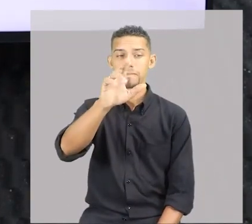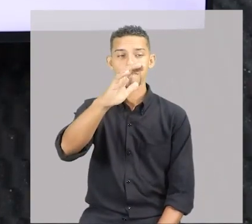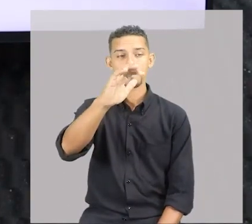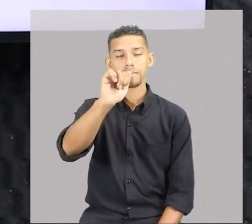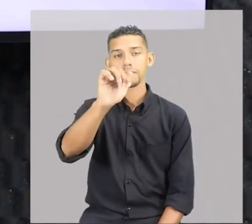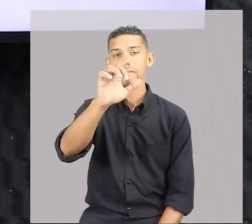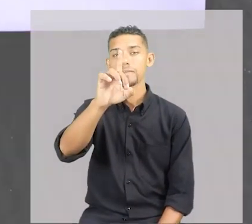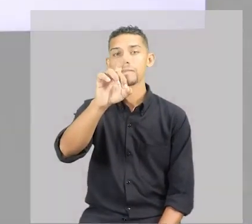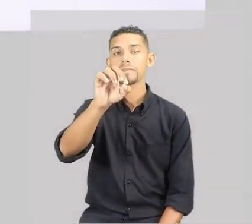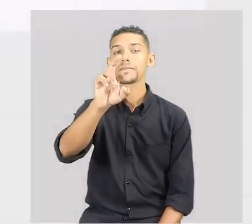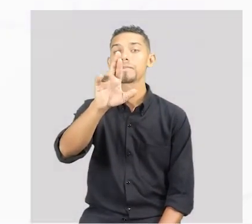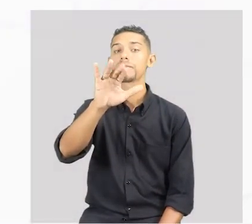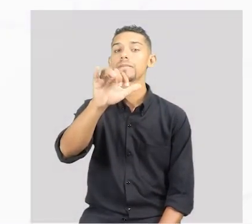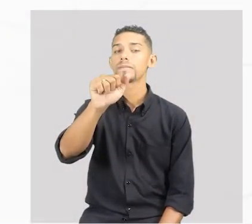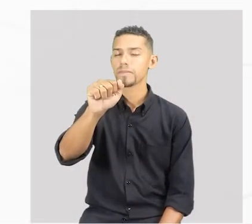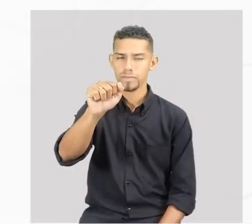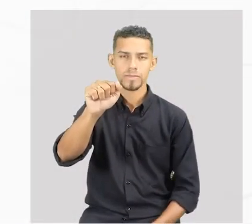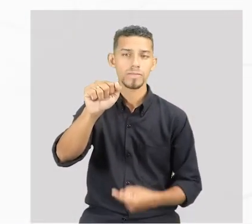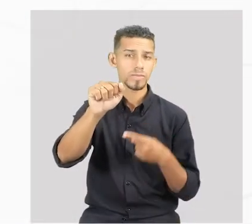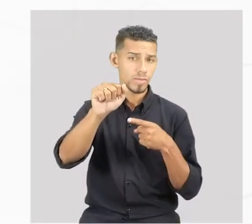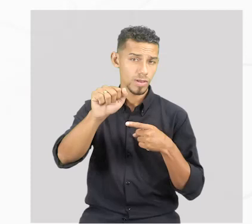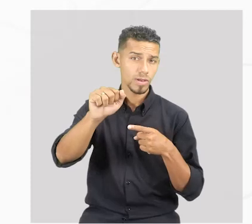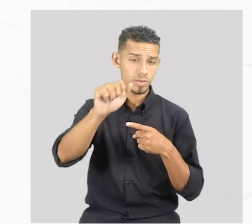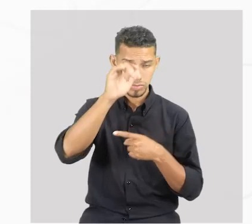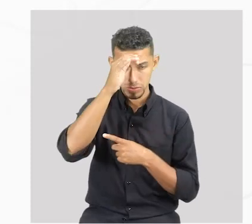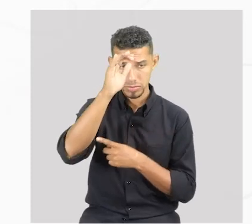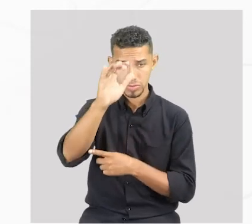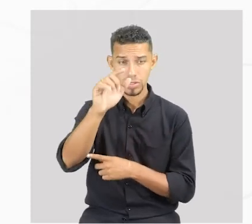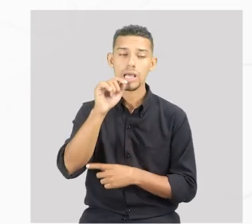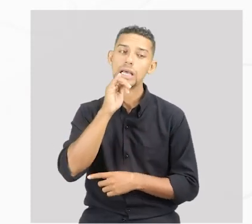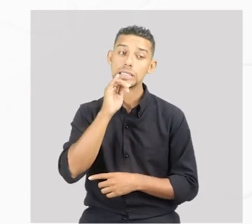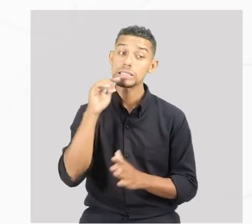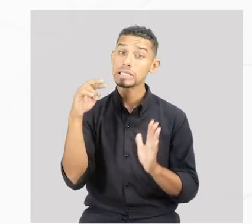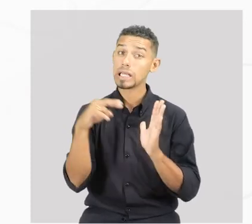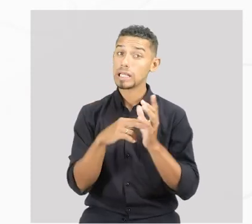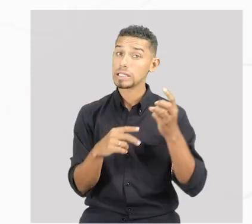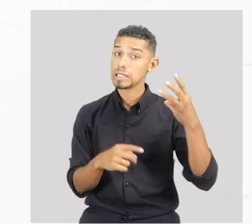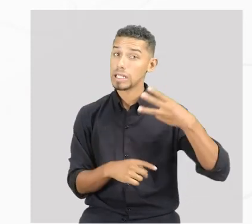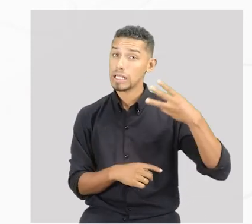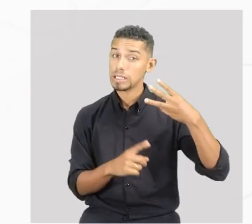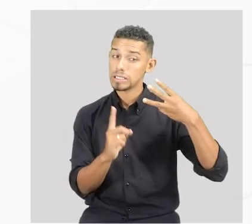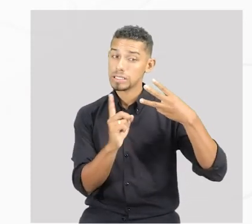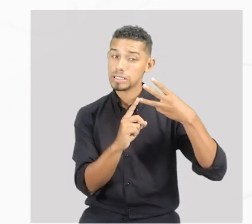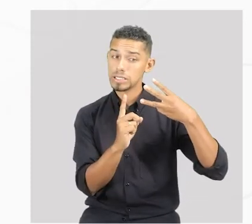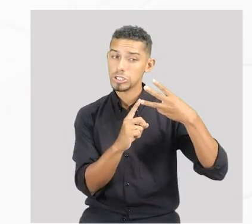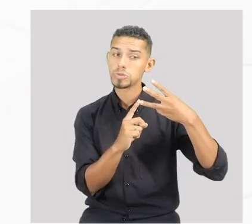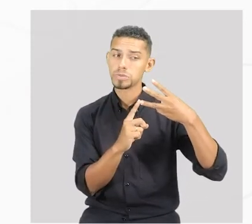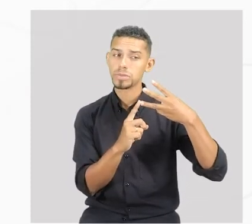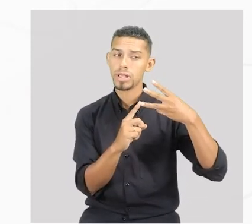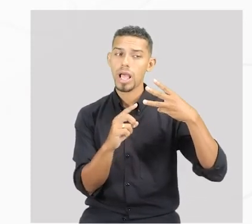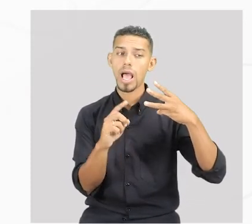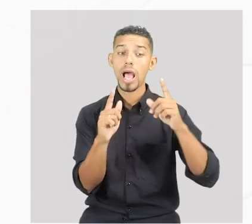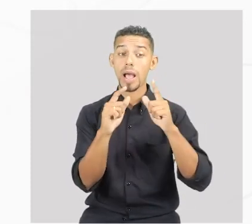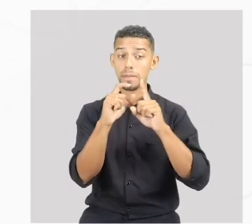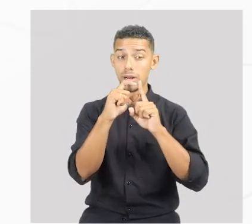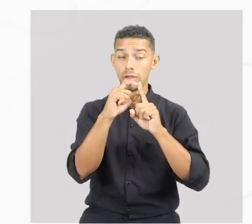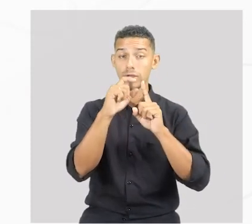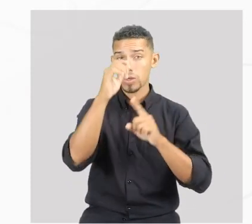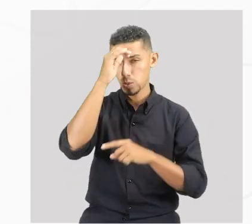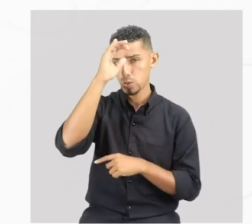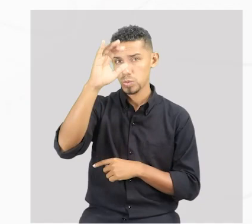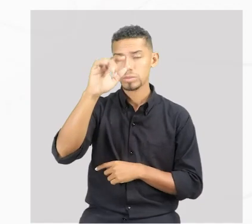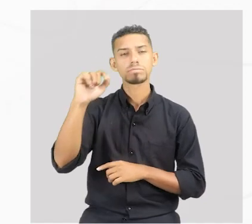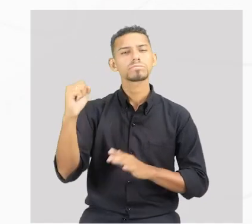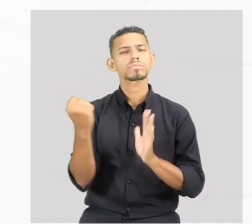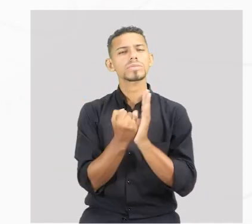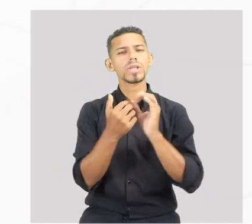é quando a gente fala de cultura como cultura mercadoria. E aí, nesse terceiro sentido, a palavra cultura vai se referir